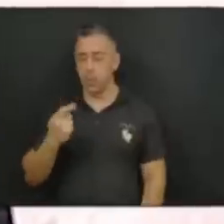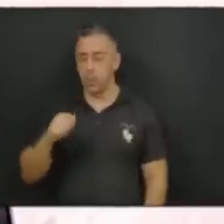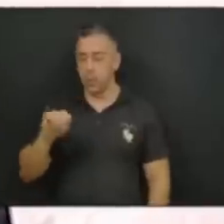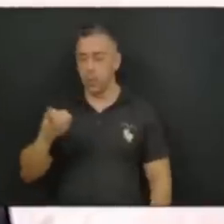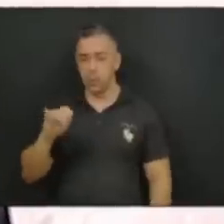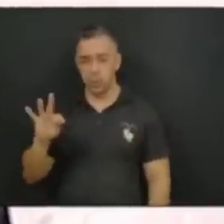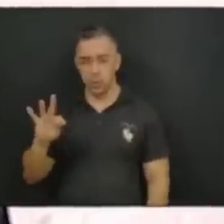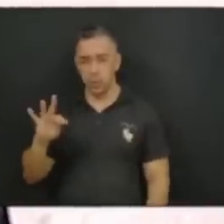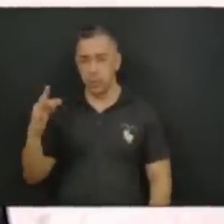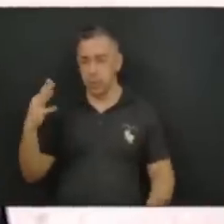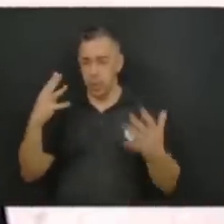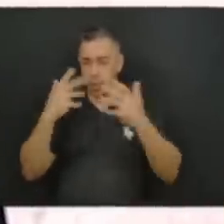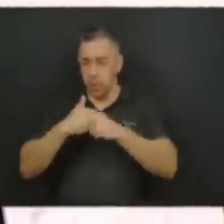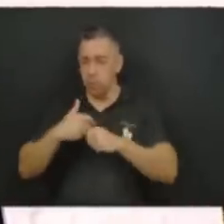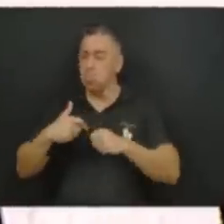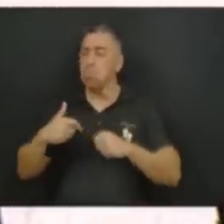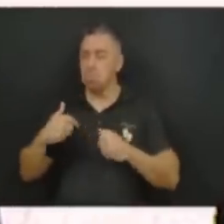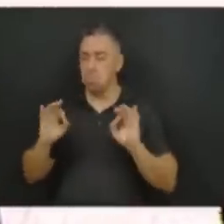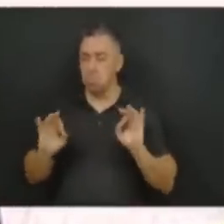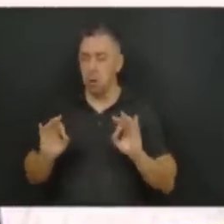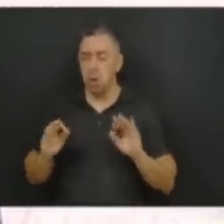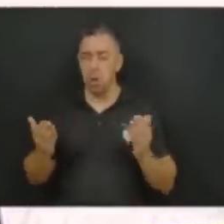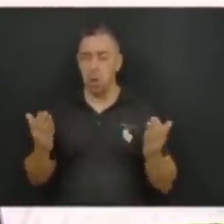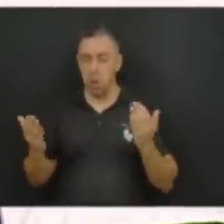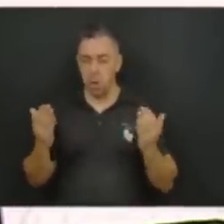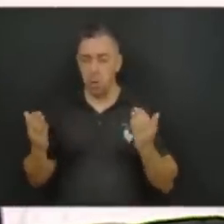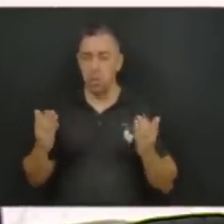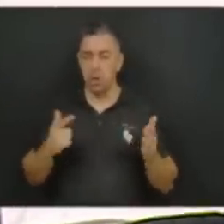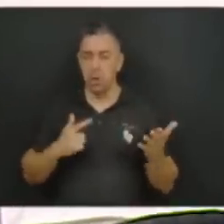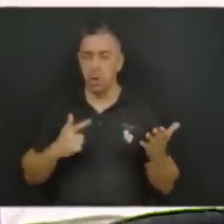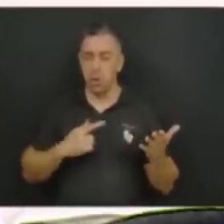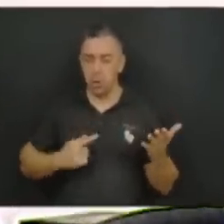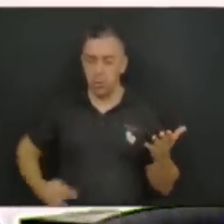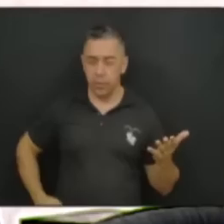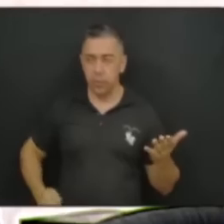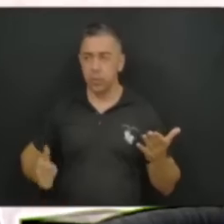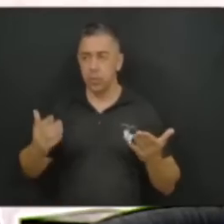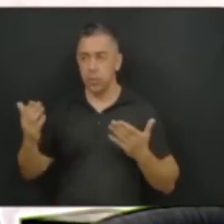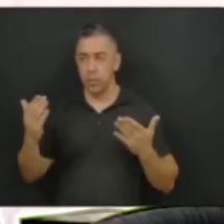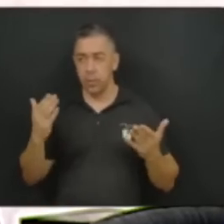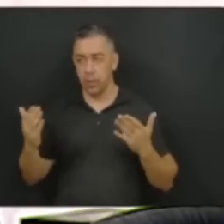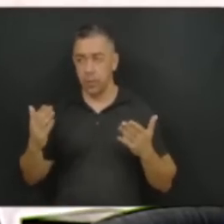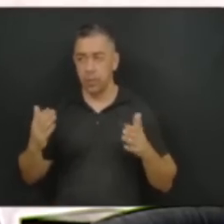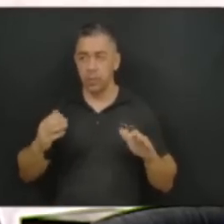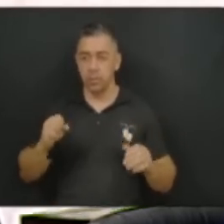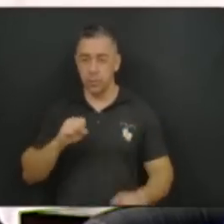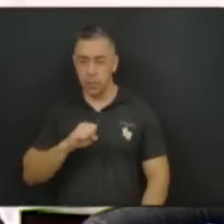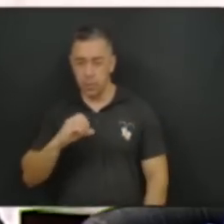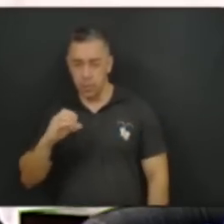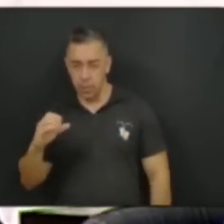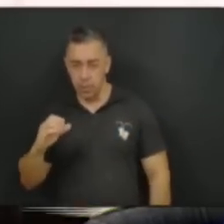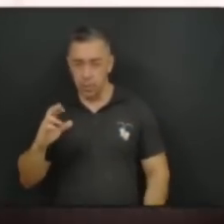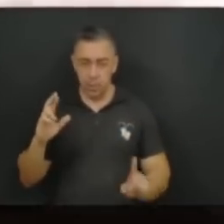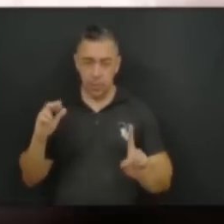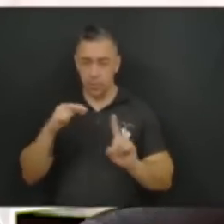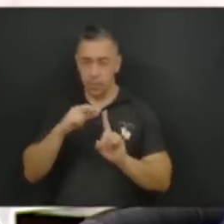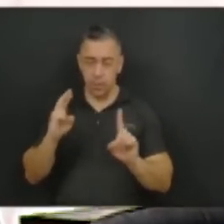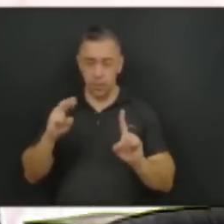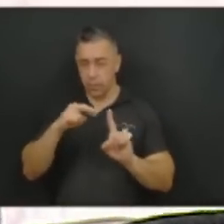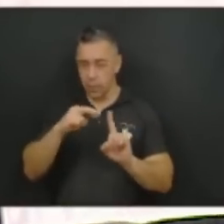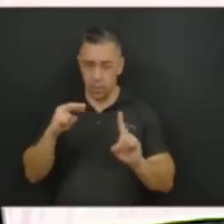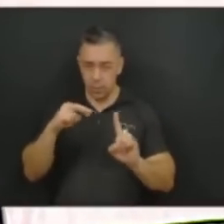das mais lindas do mundo e eu acho que a comparação que o governador muitas vezes fala de Santa Catarina com uma referência